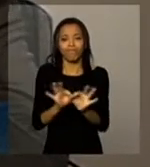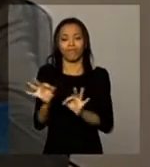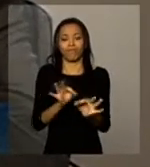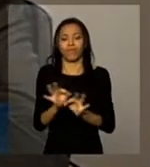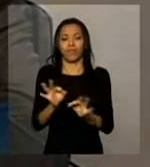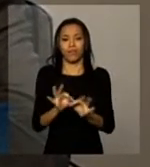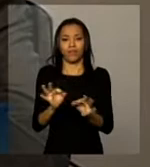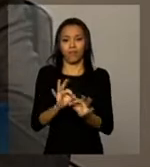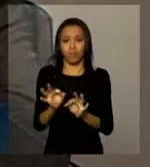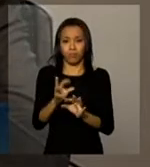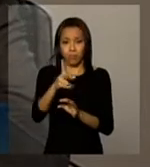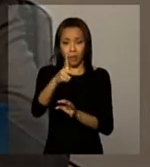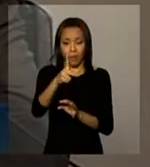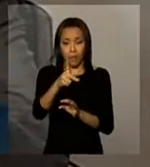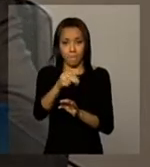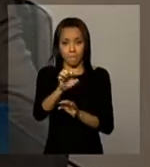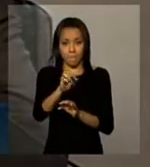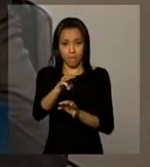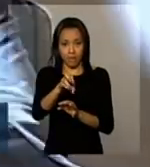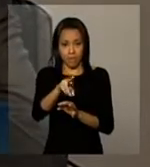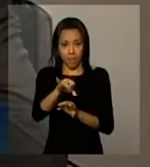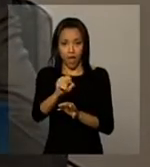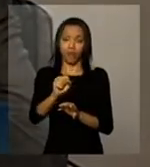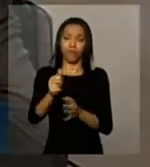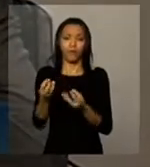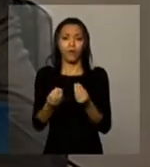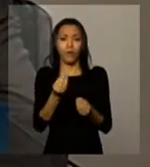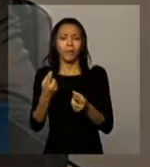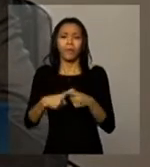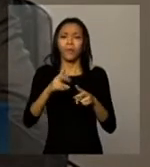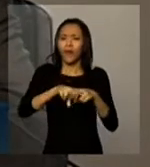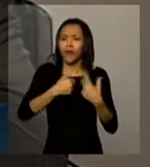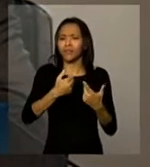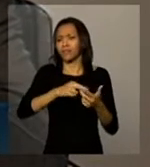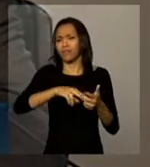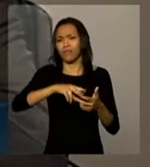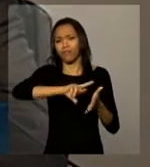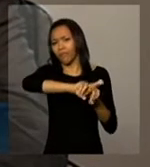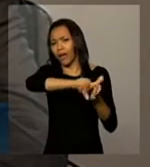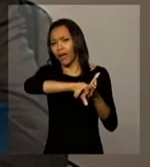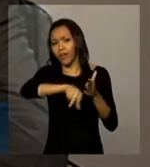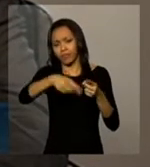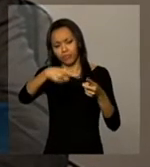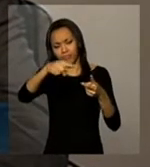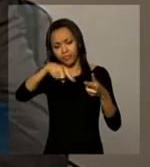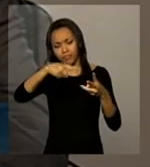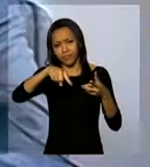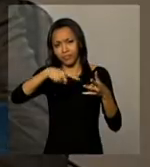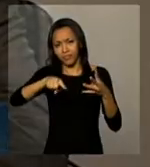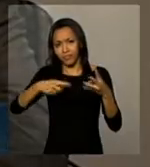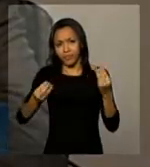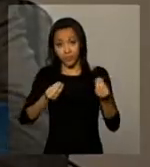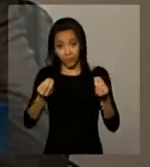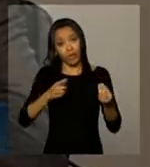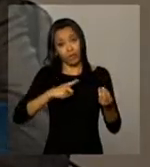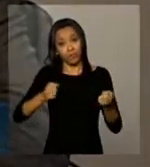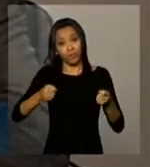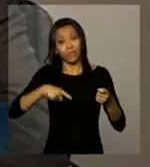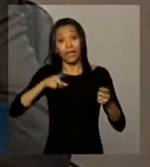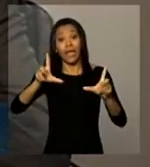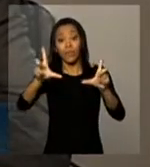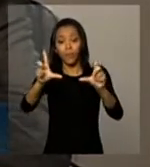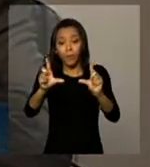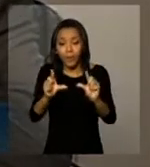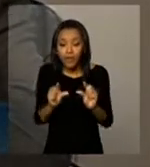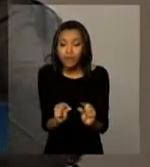crescimento econômico é menor, há estímulos a serem dados à economia e, com isto, você tem uma redução. Mas, mesmo